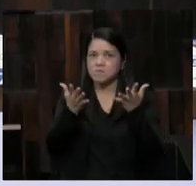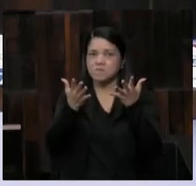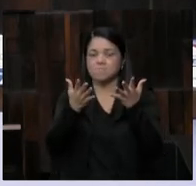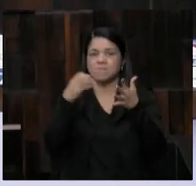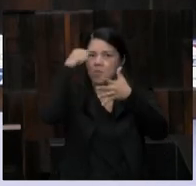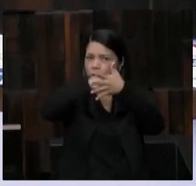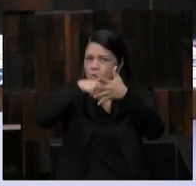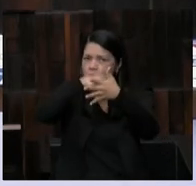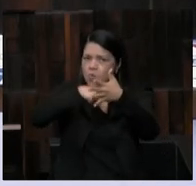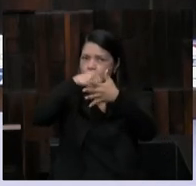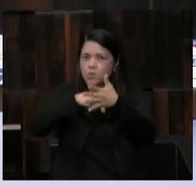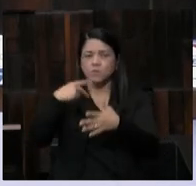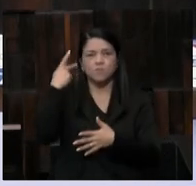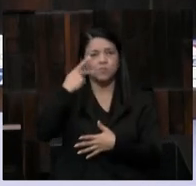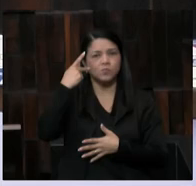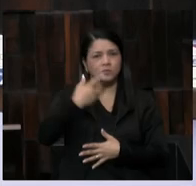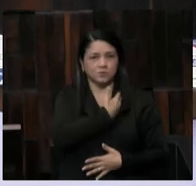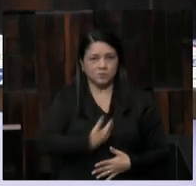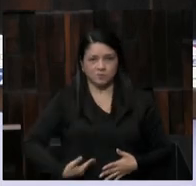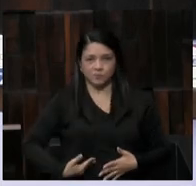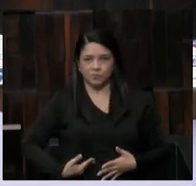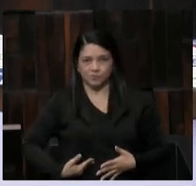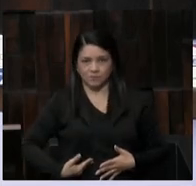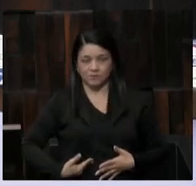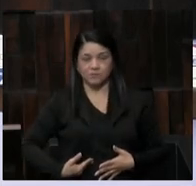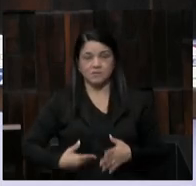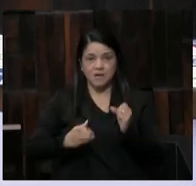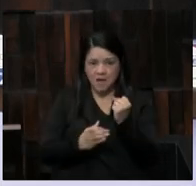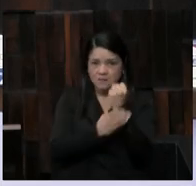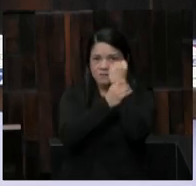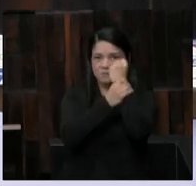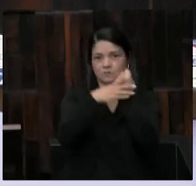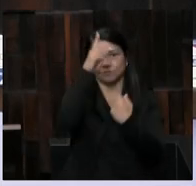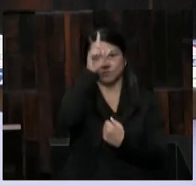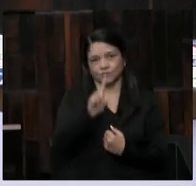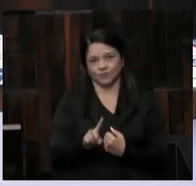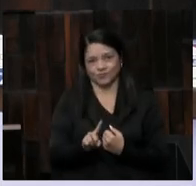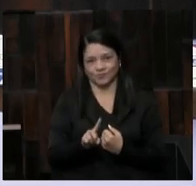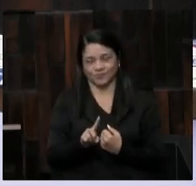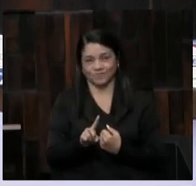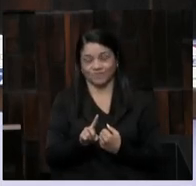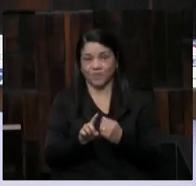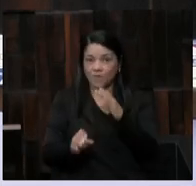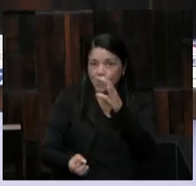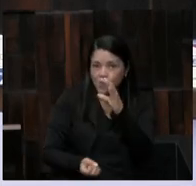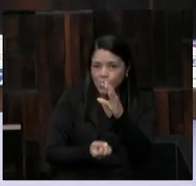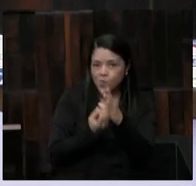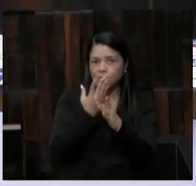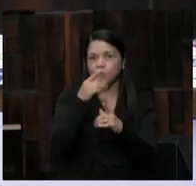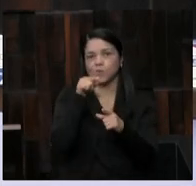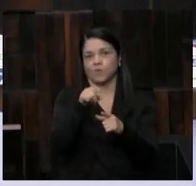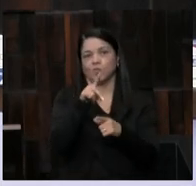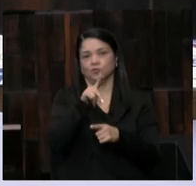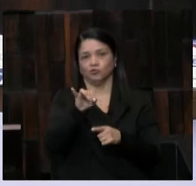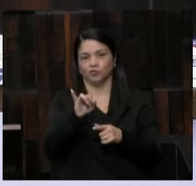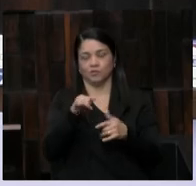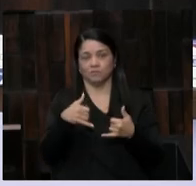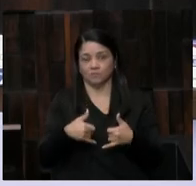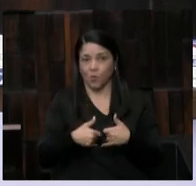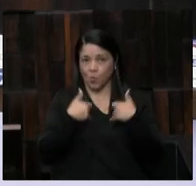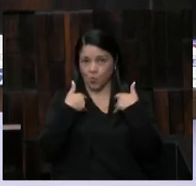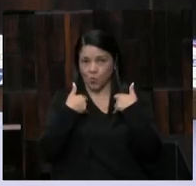e luta por políticas públicas que assegurem seus direitos. Foi criado para fins